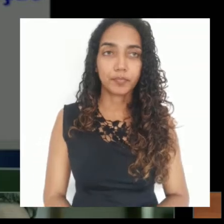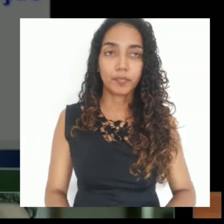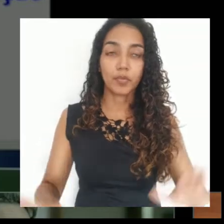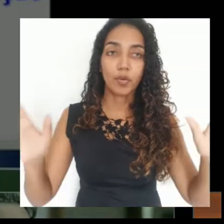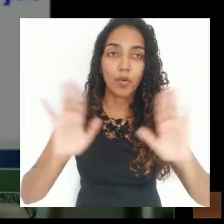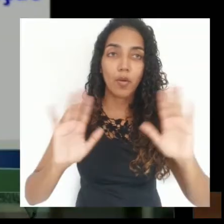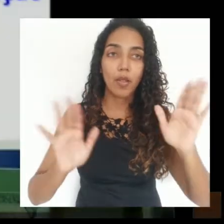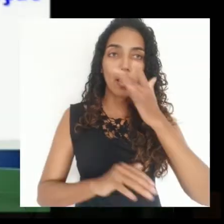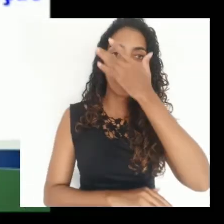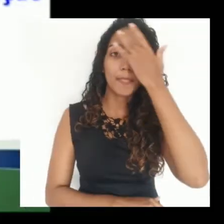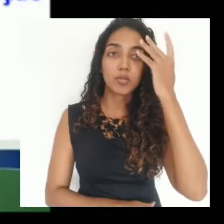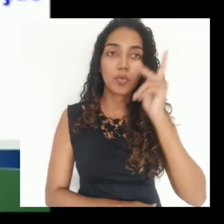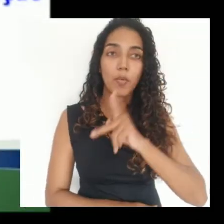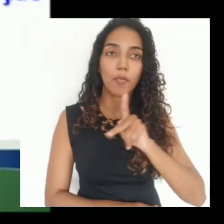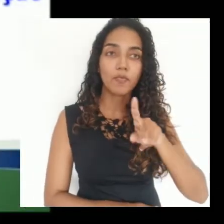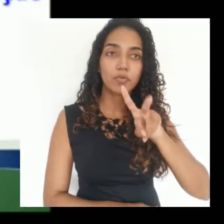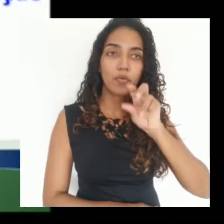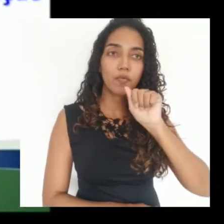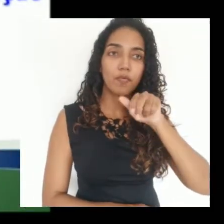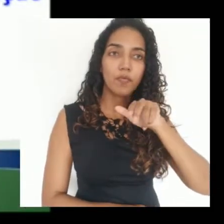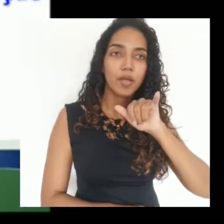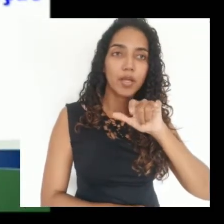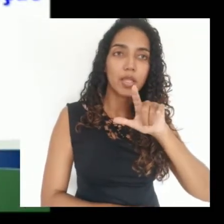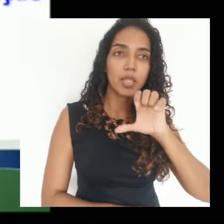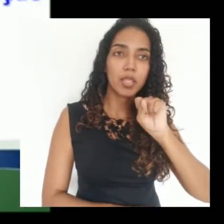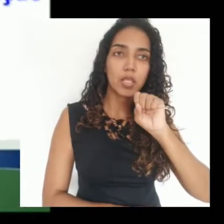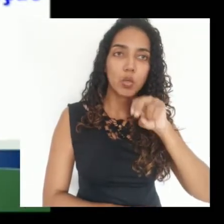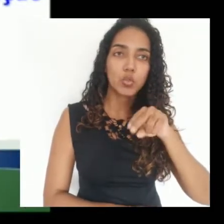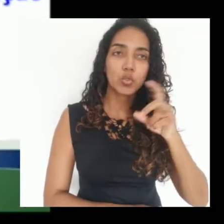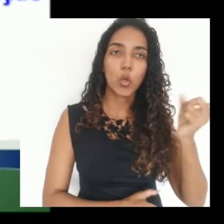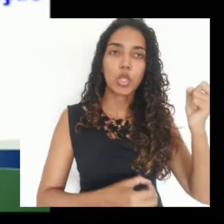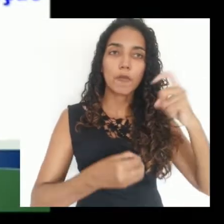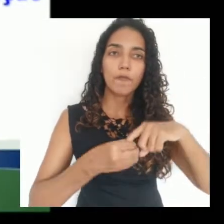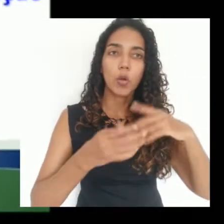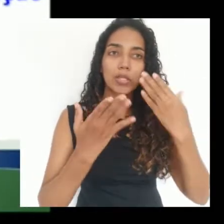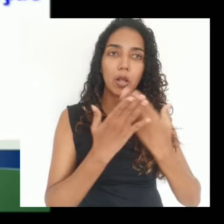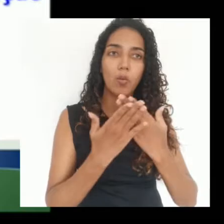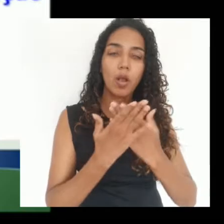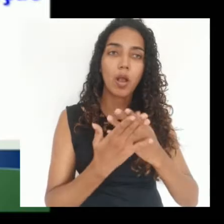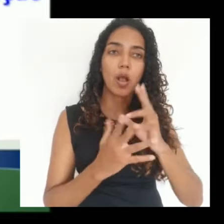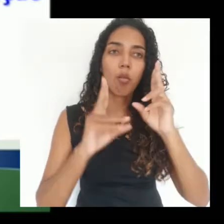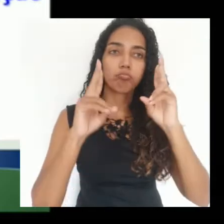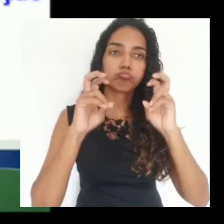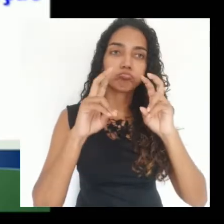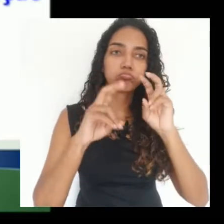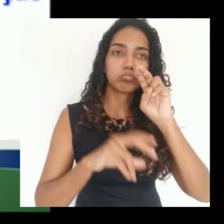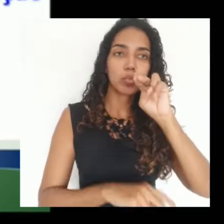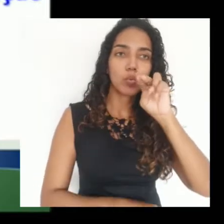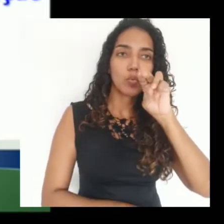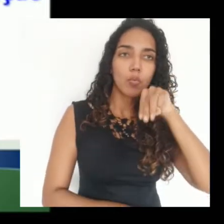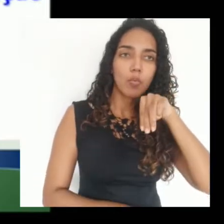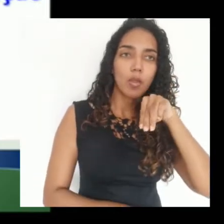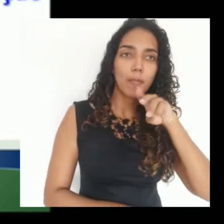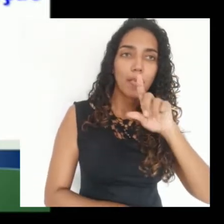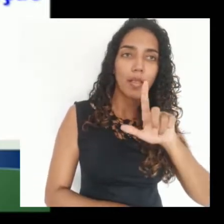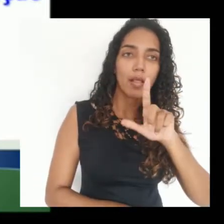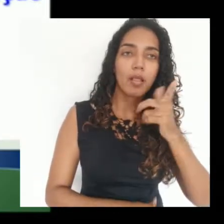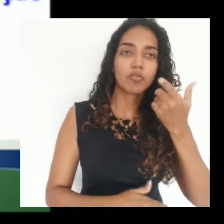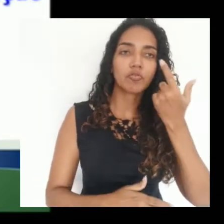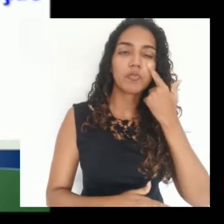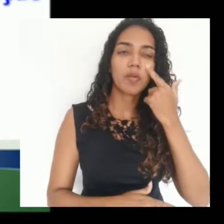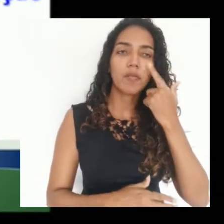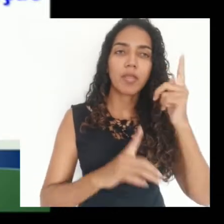Olá pessoal, aqui é o professor Vanilson, de volta aí com a aula de UML e hoje nós vamos ver tipos específicos